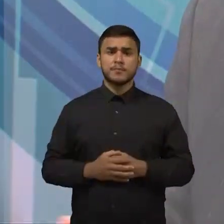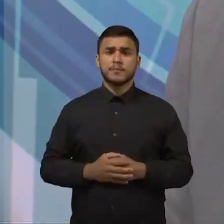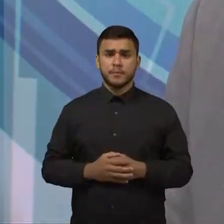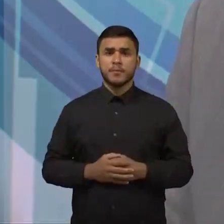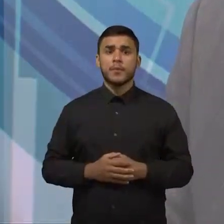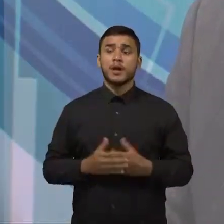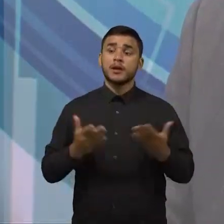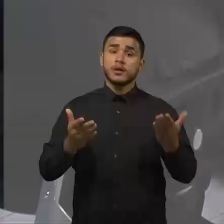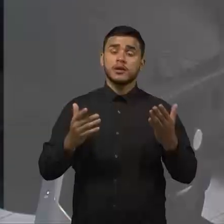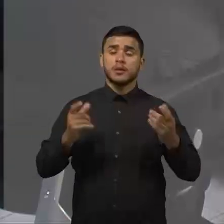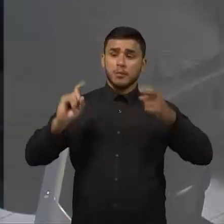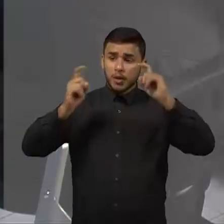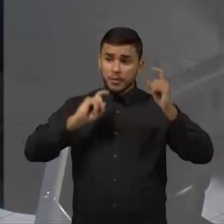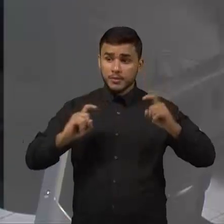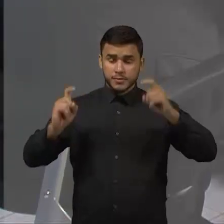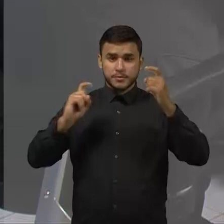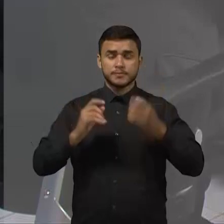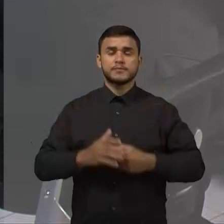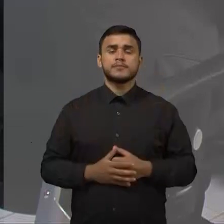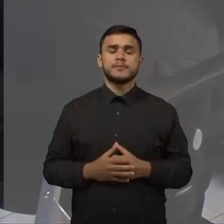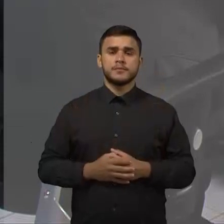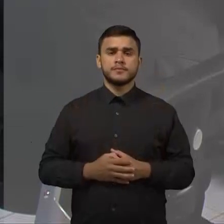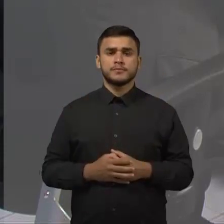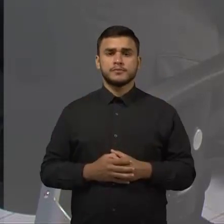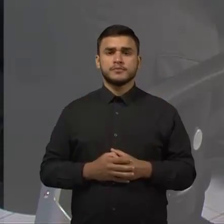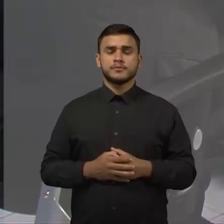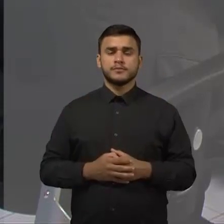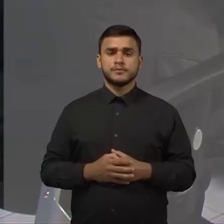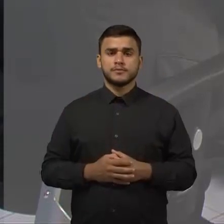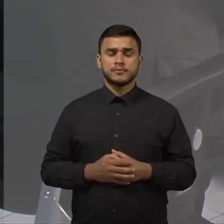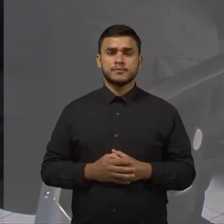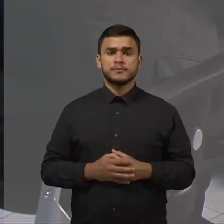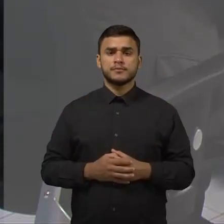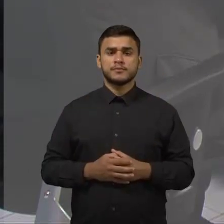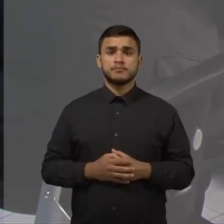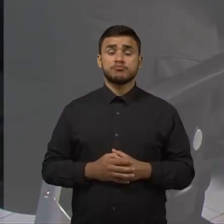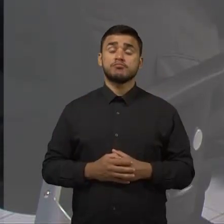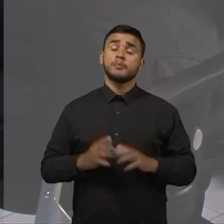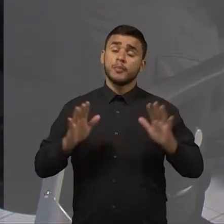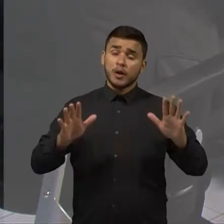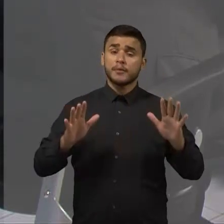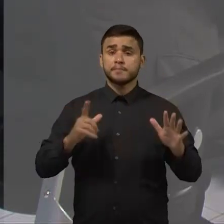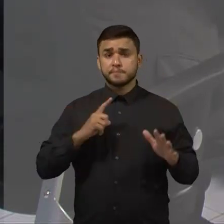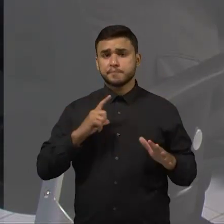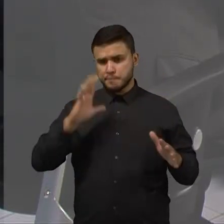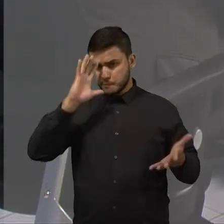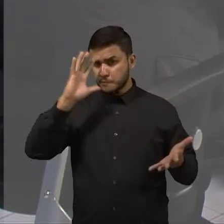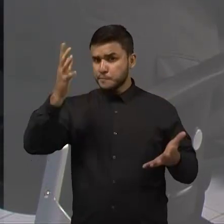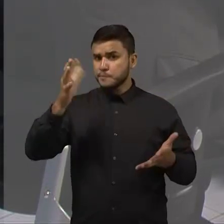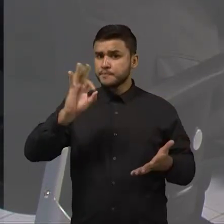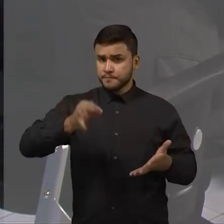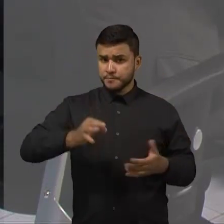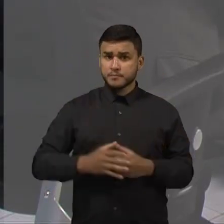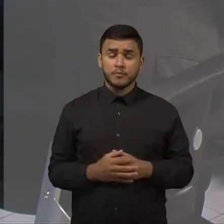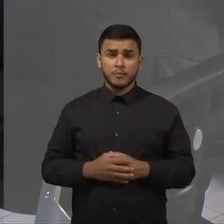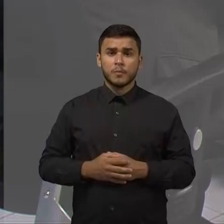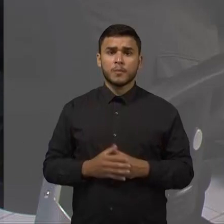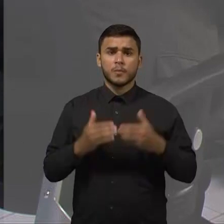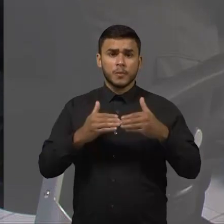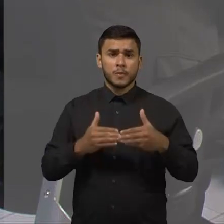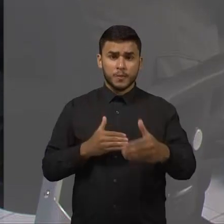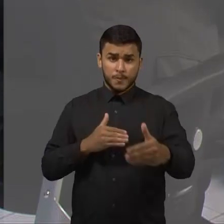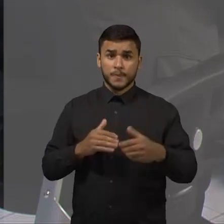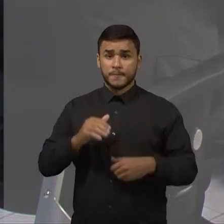esse é o pressuposto da discussão do problema. Agora... Mas há uma decisão tomada pelo